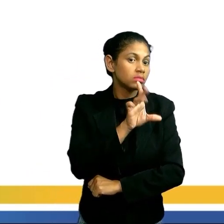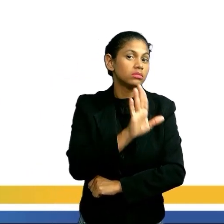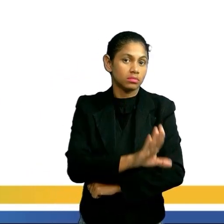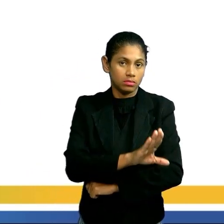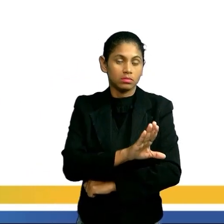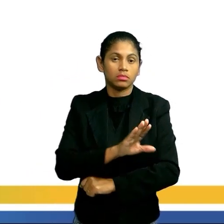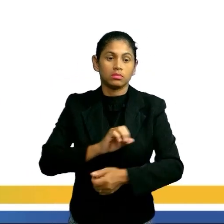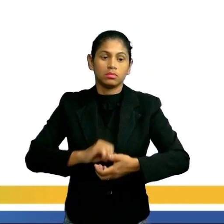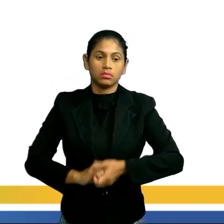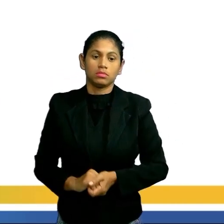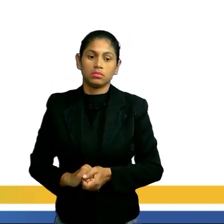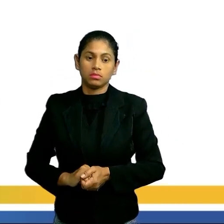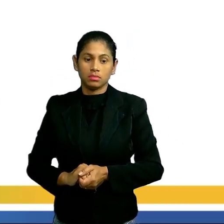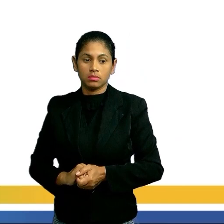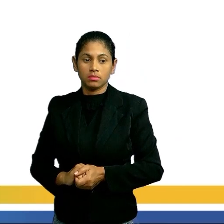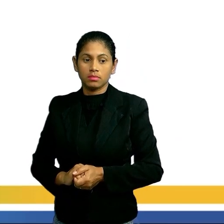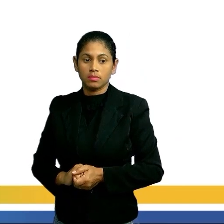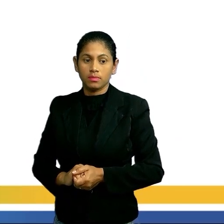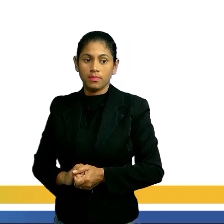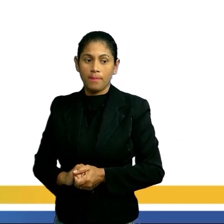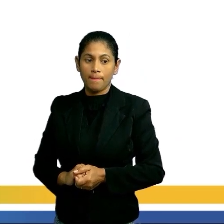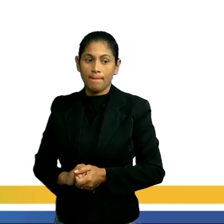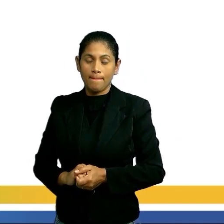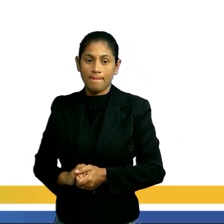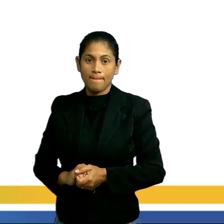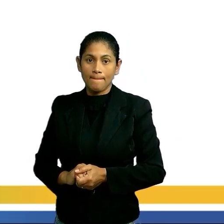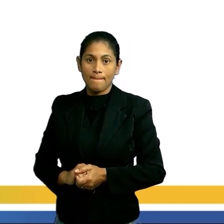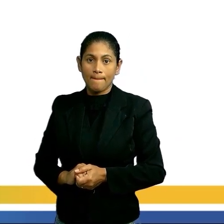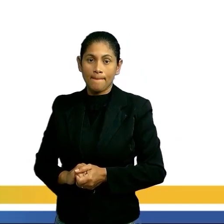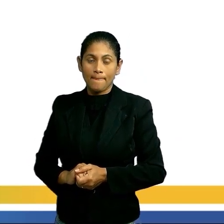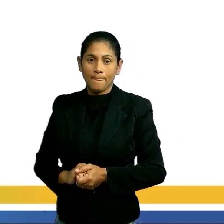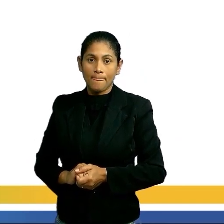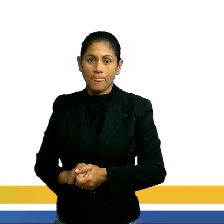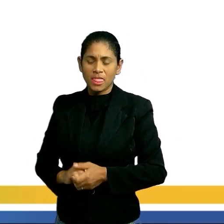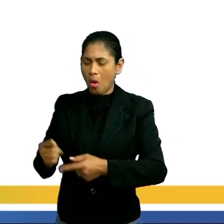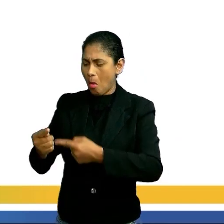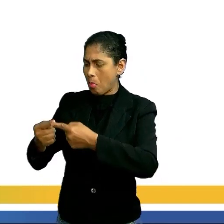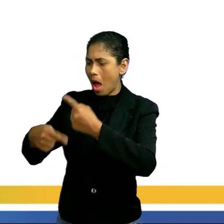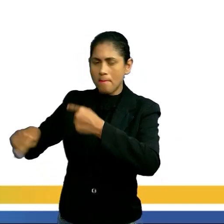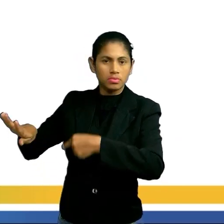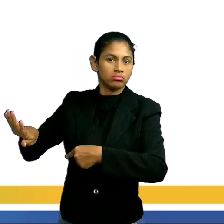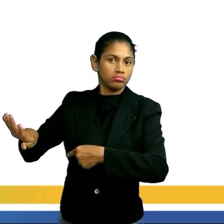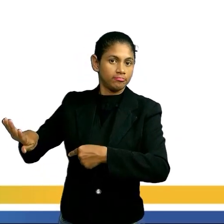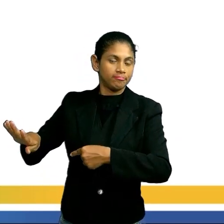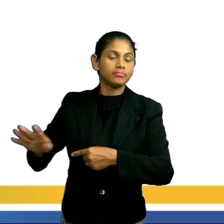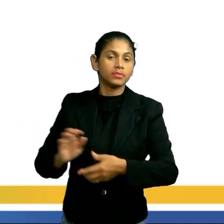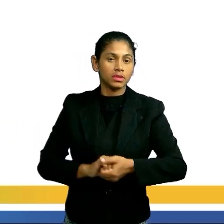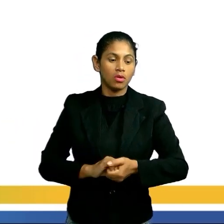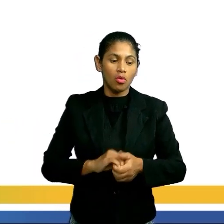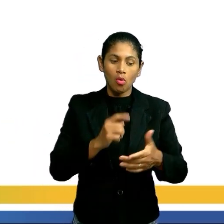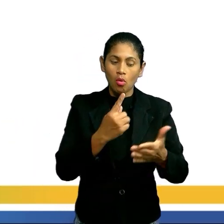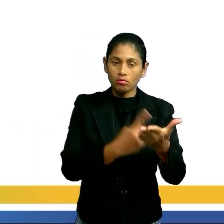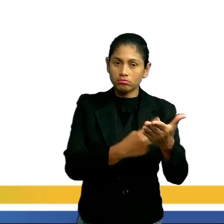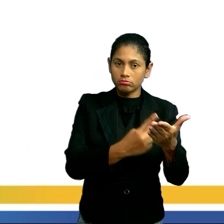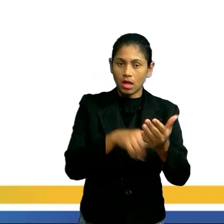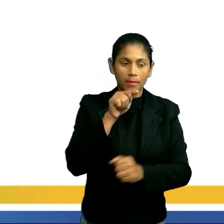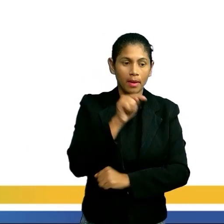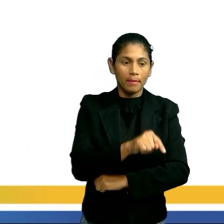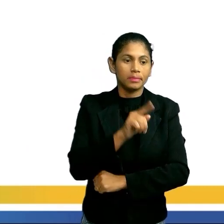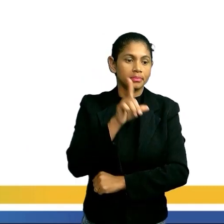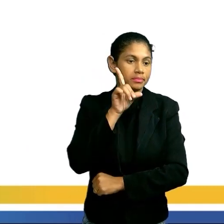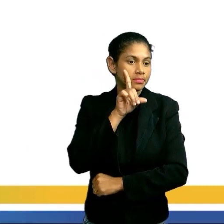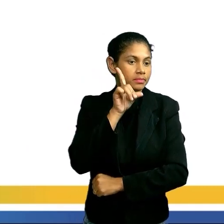história, nesse momento da história geral. Além disso, o Dutra ele tinha como característica na economia, né,